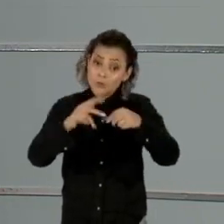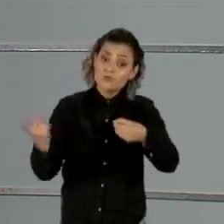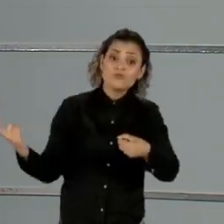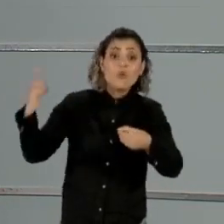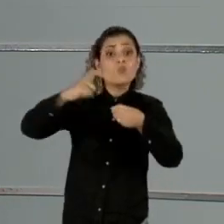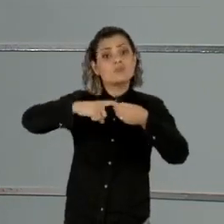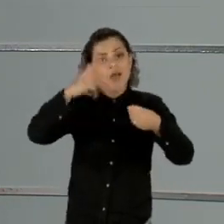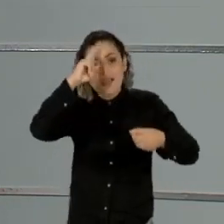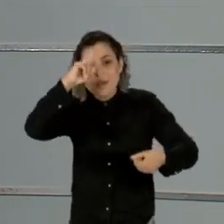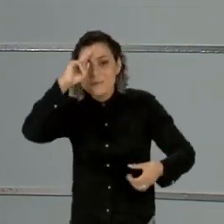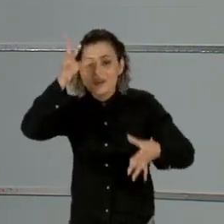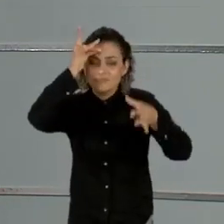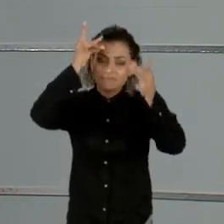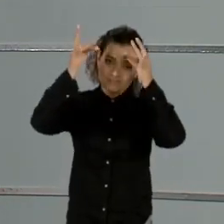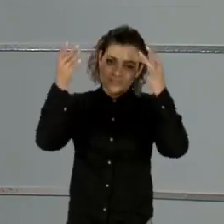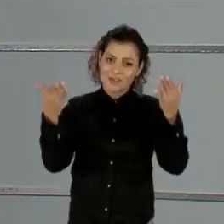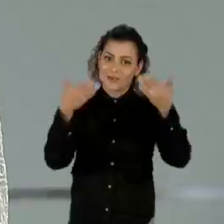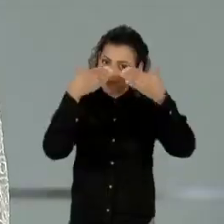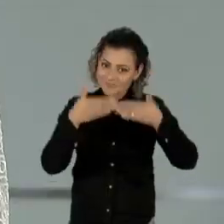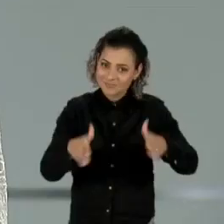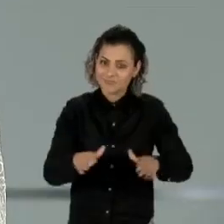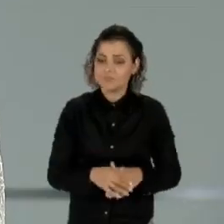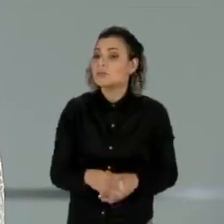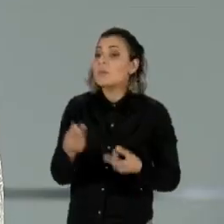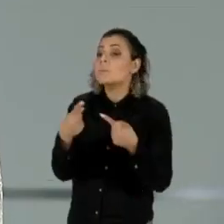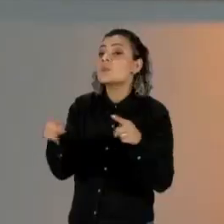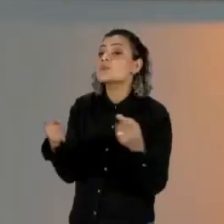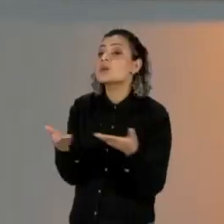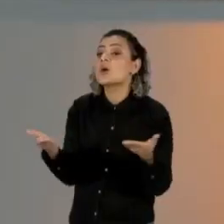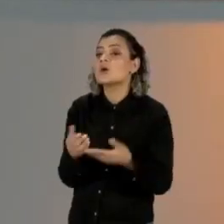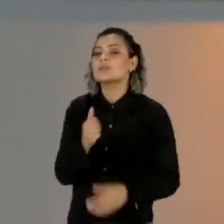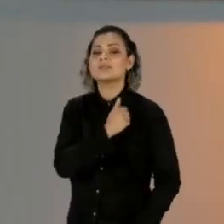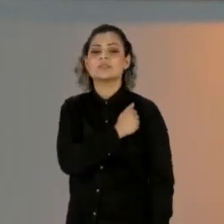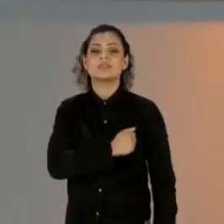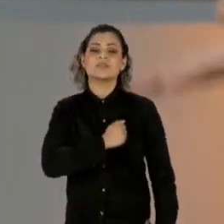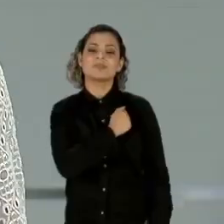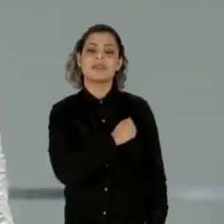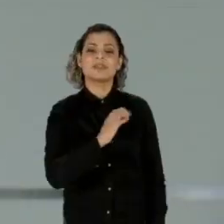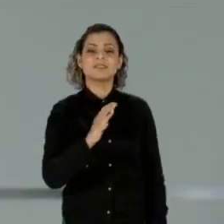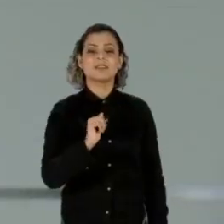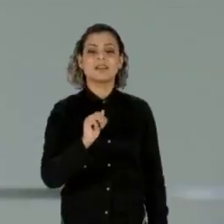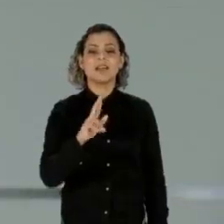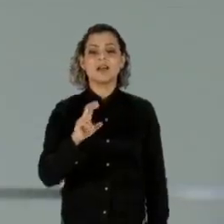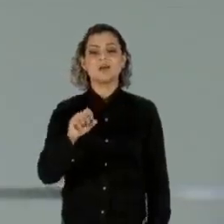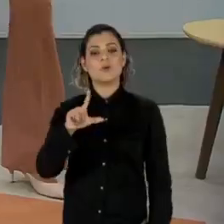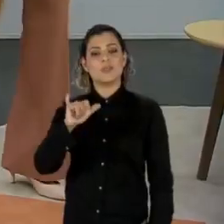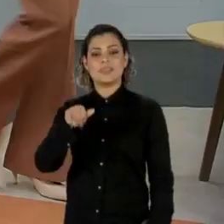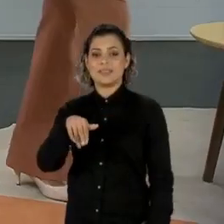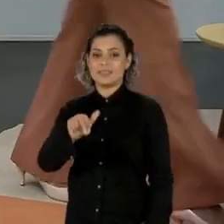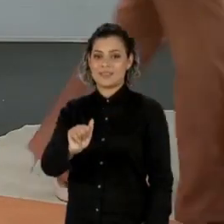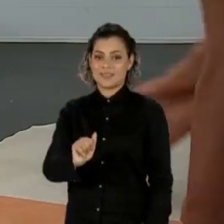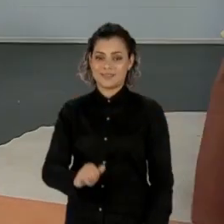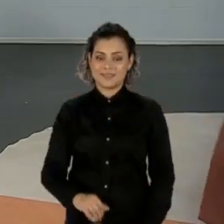resgatar a ms e qual é a música de hoje saudade de carolina por favor